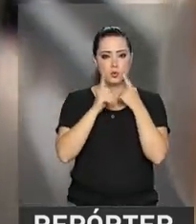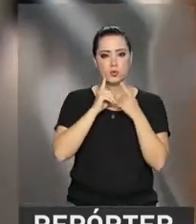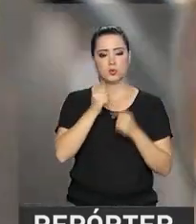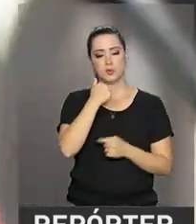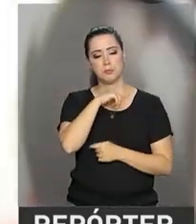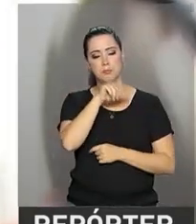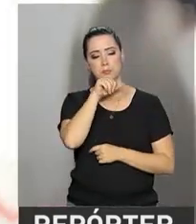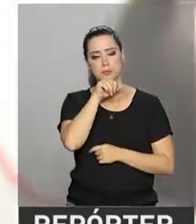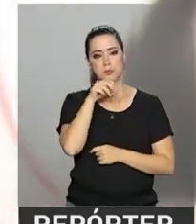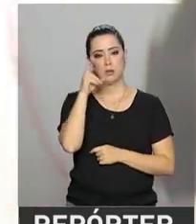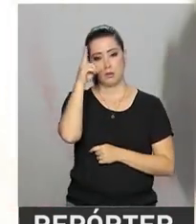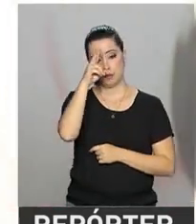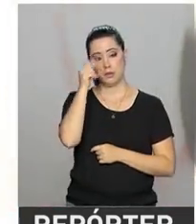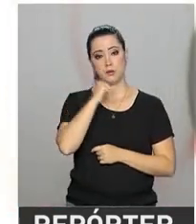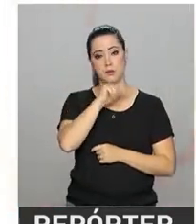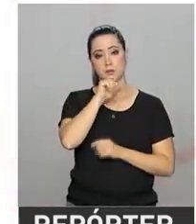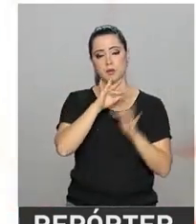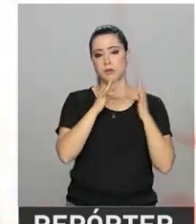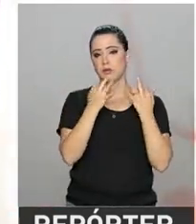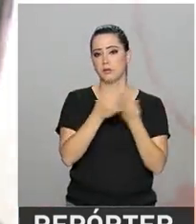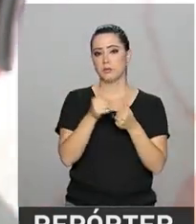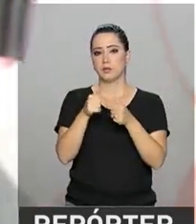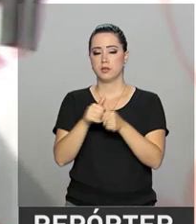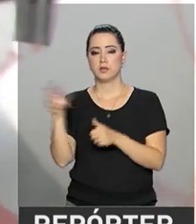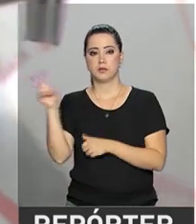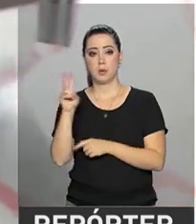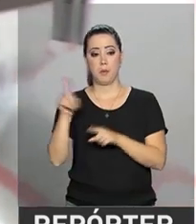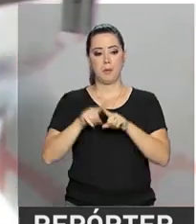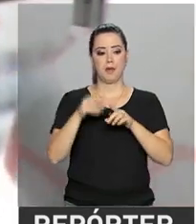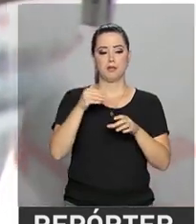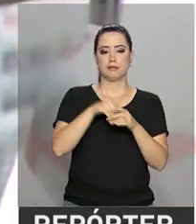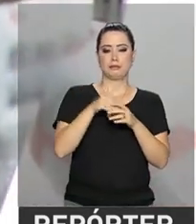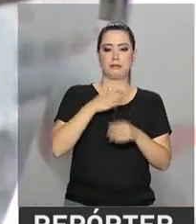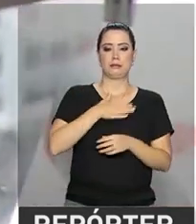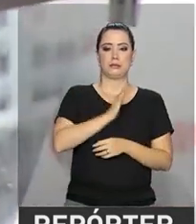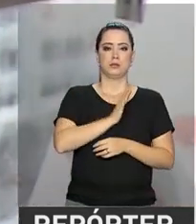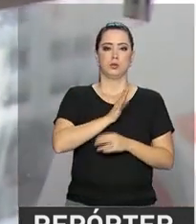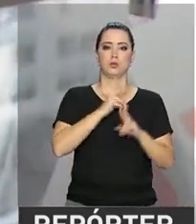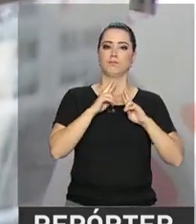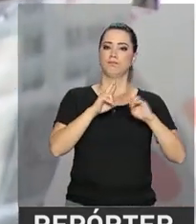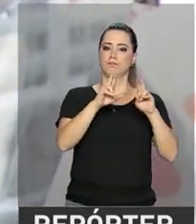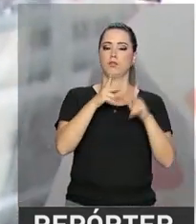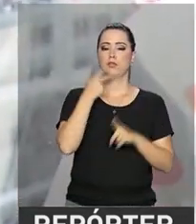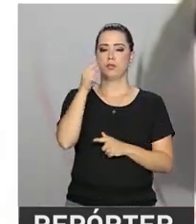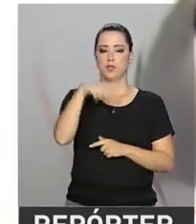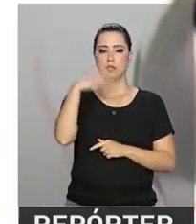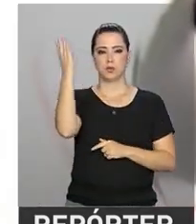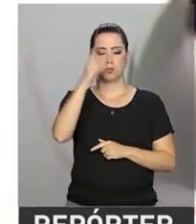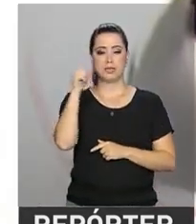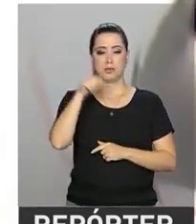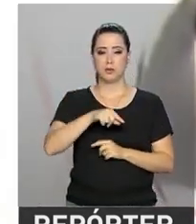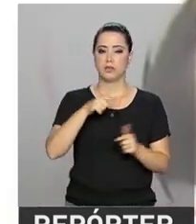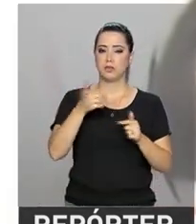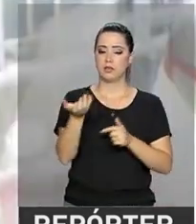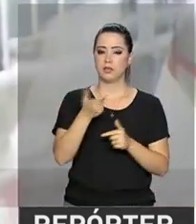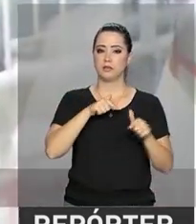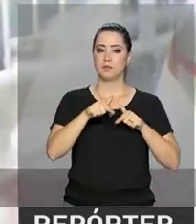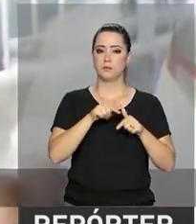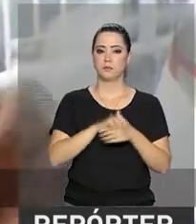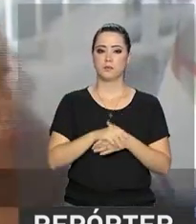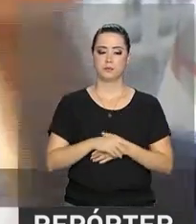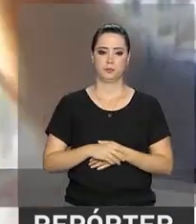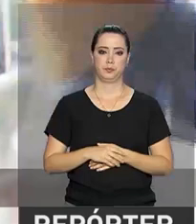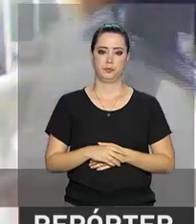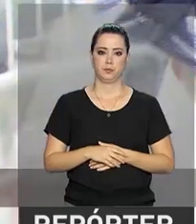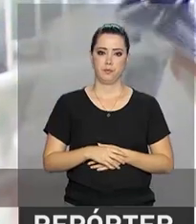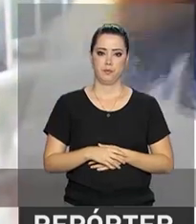dos parentes que ficaram na Venezuela, mas se enche de esperança ao falar sobre o Brasil. Aqui, ele quer trabalhar.